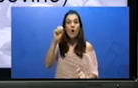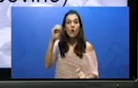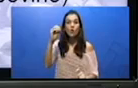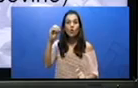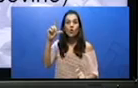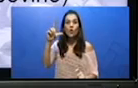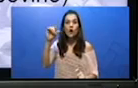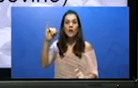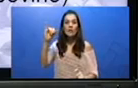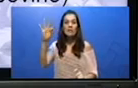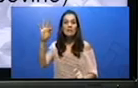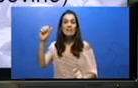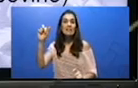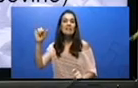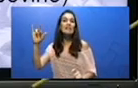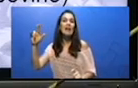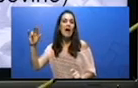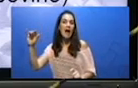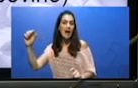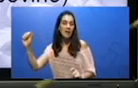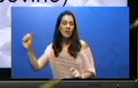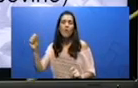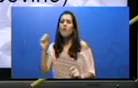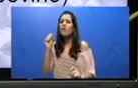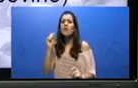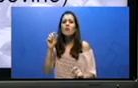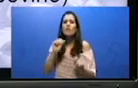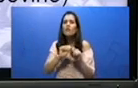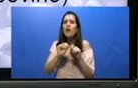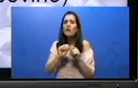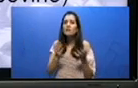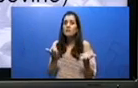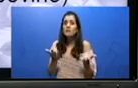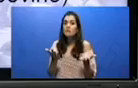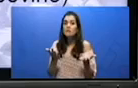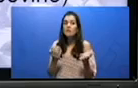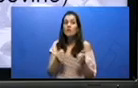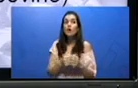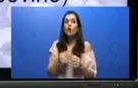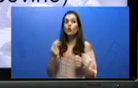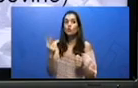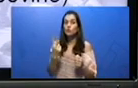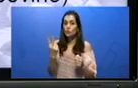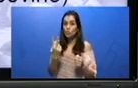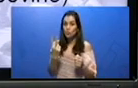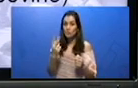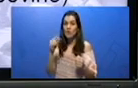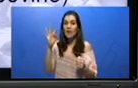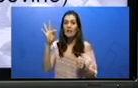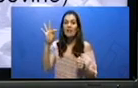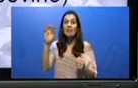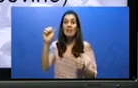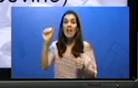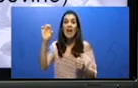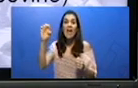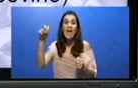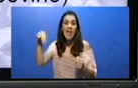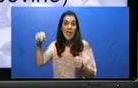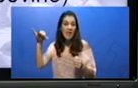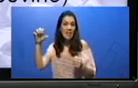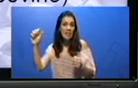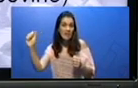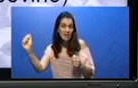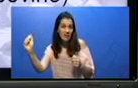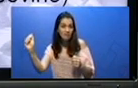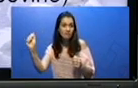para teníase. Quem que provoca? Quem é o agente causador? Duas espécies. A Taenia solium, que é um verme presente